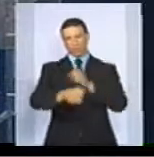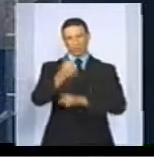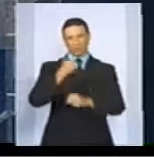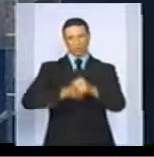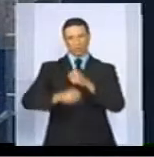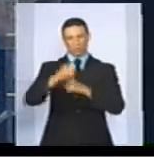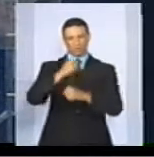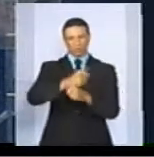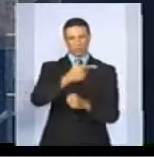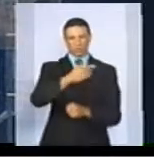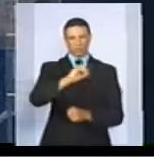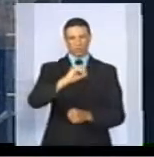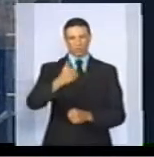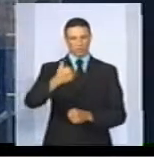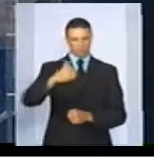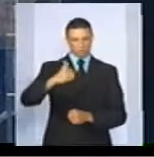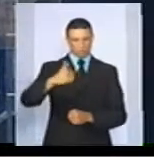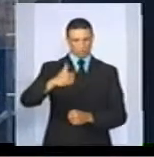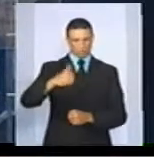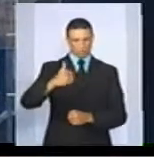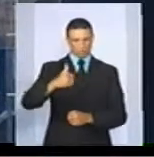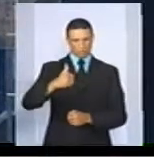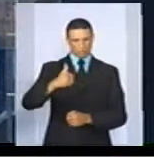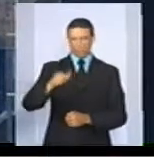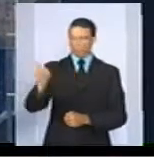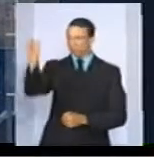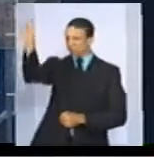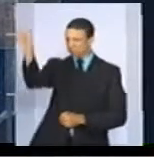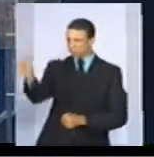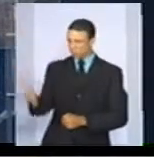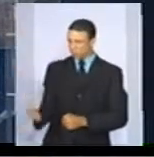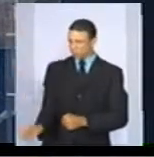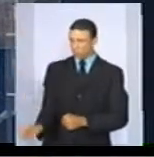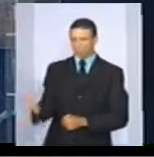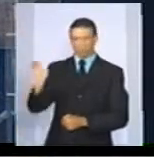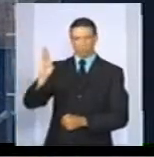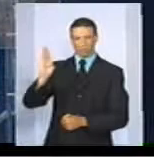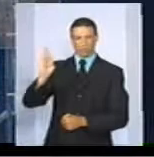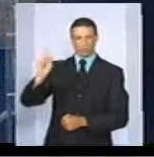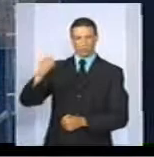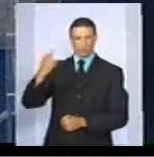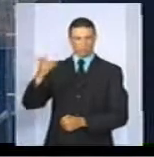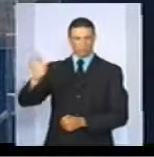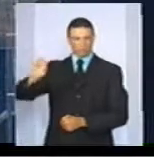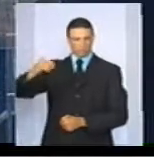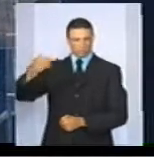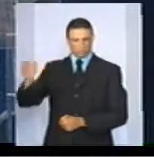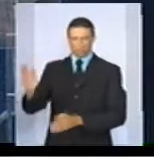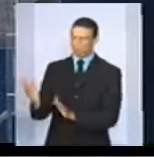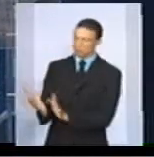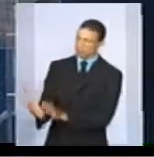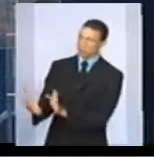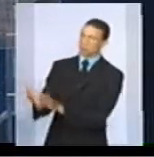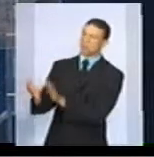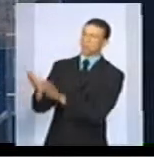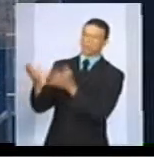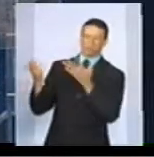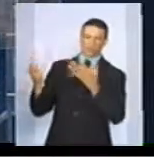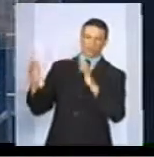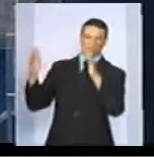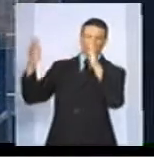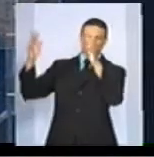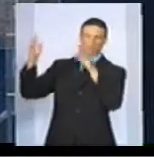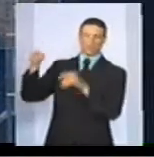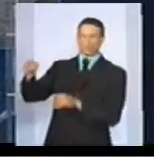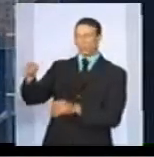2011 nossas homenagens a parí torelli Barão de tararé a algo no ar a fora os aviões de